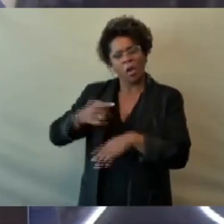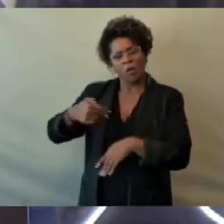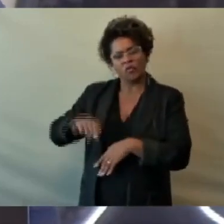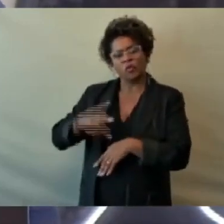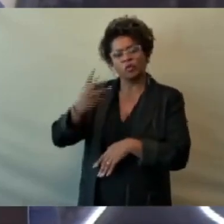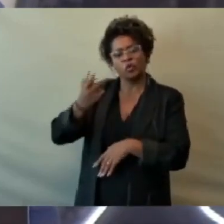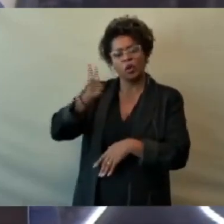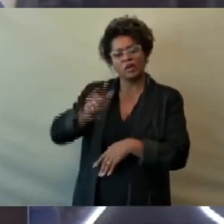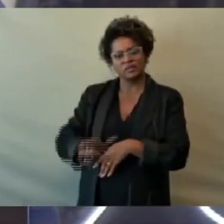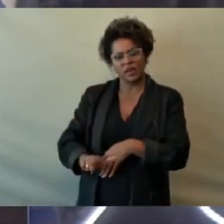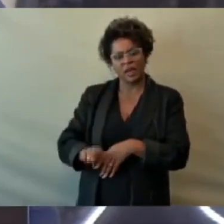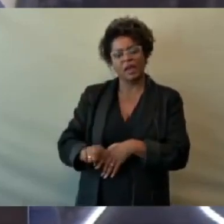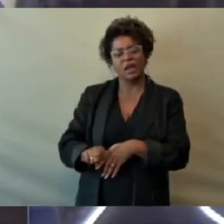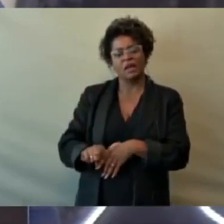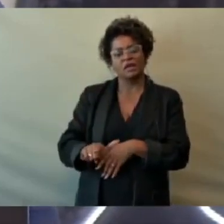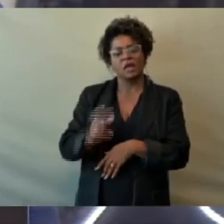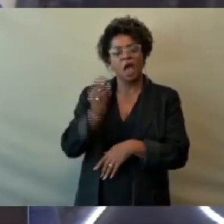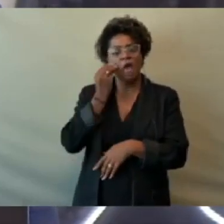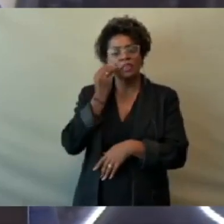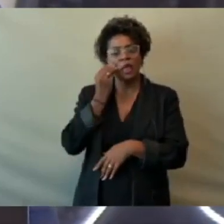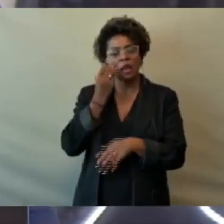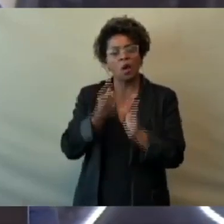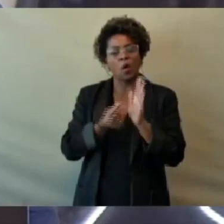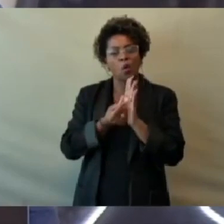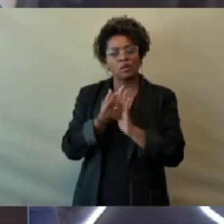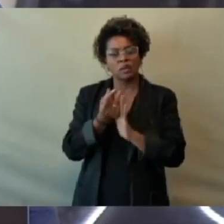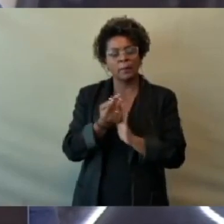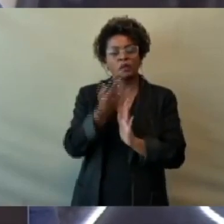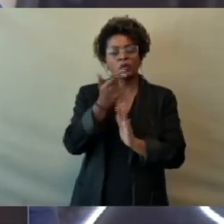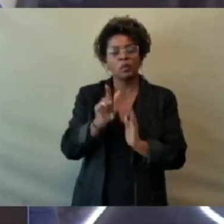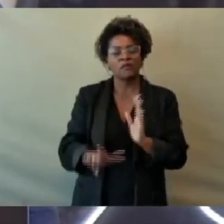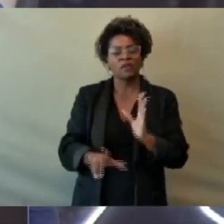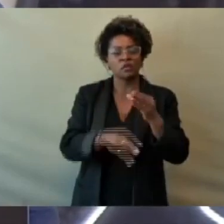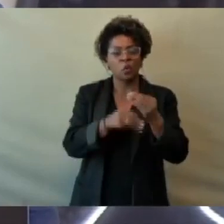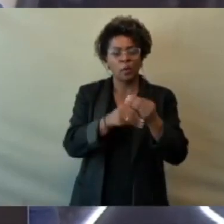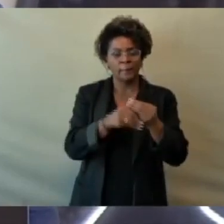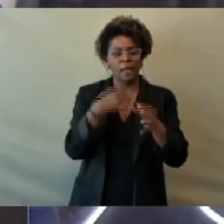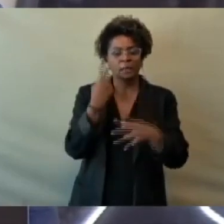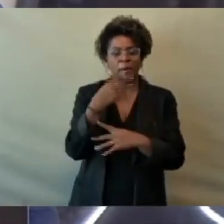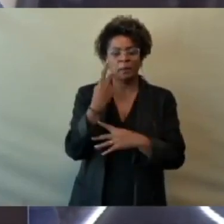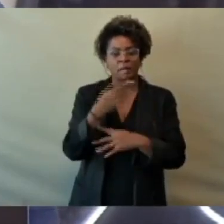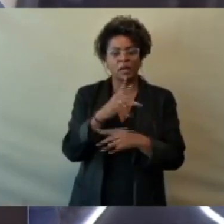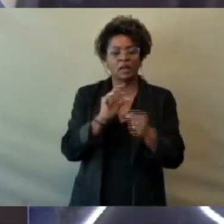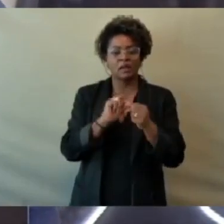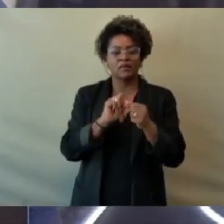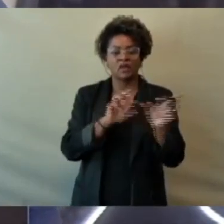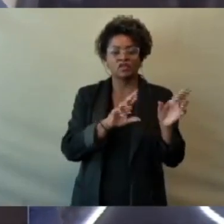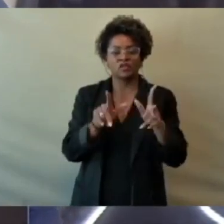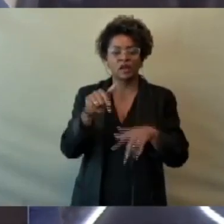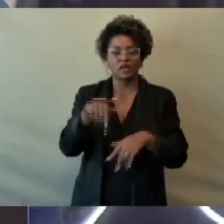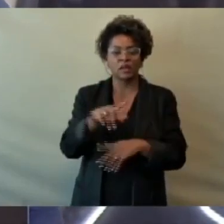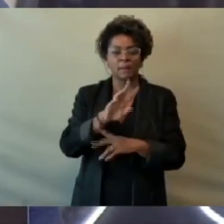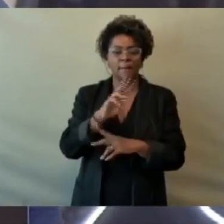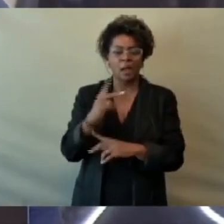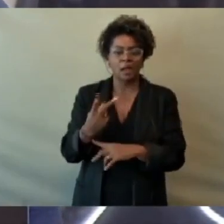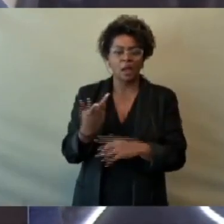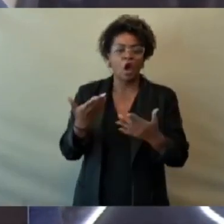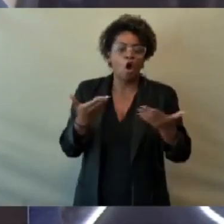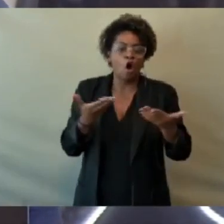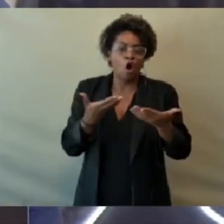emendas parlamentares que está fazendo a diferença grande na cidade de Belo Horizonte atualmente o prefeito fala que existem